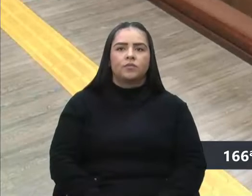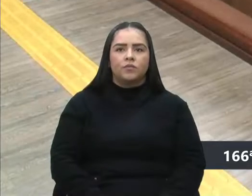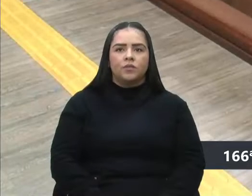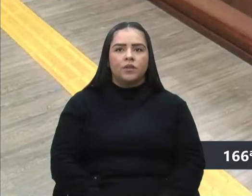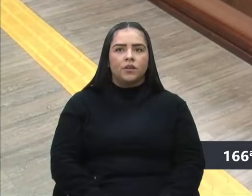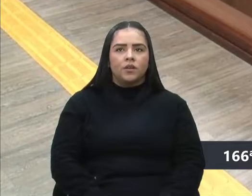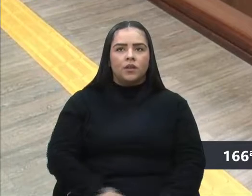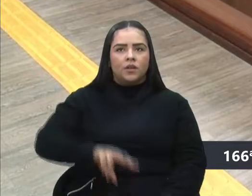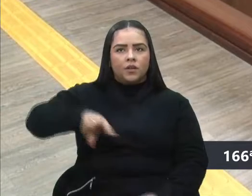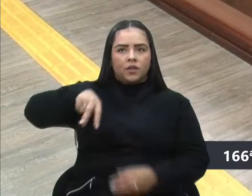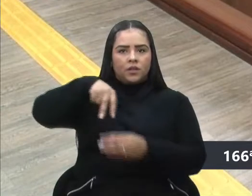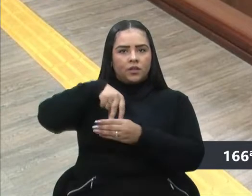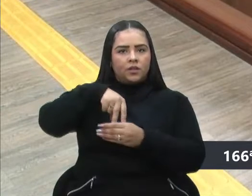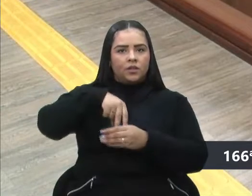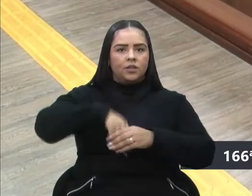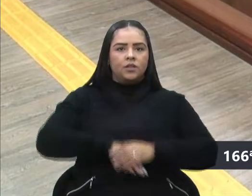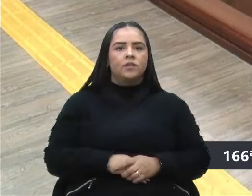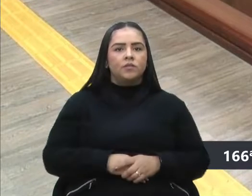da tribuna.